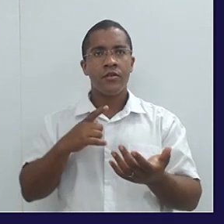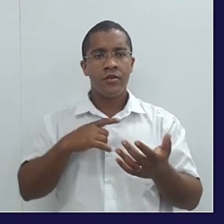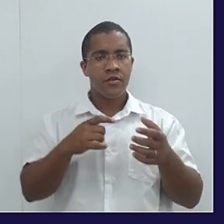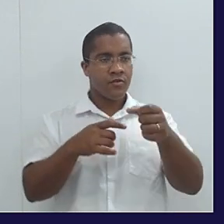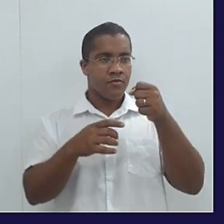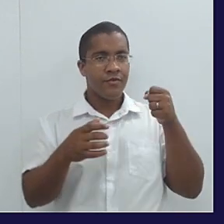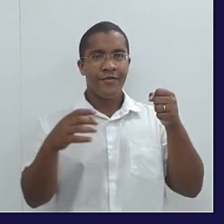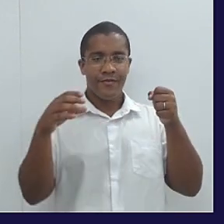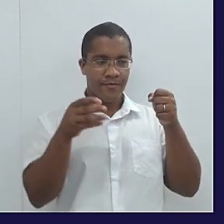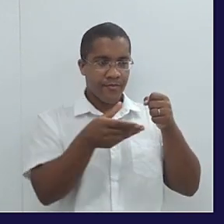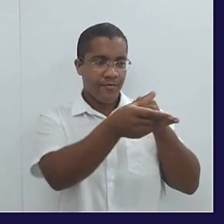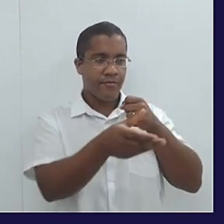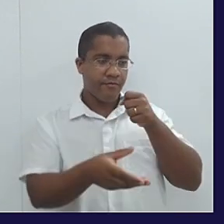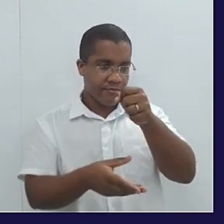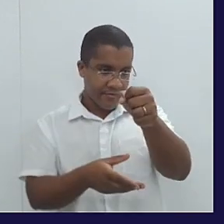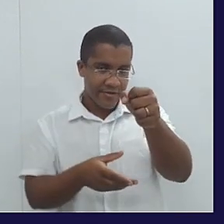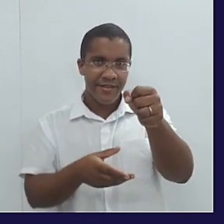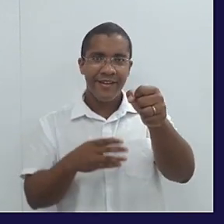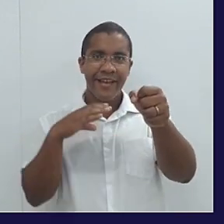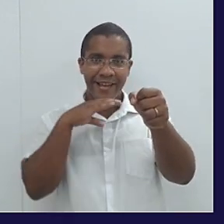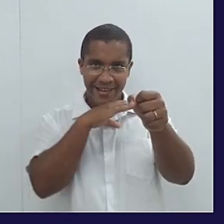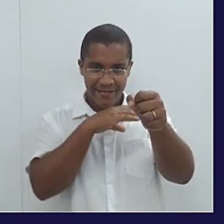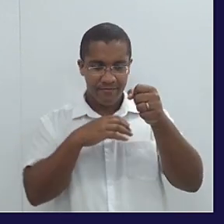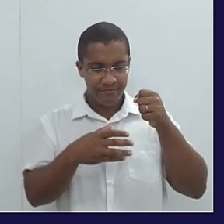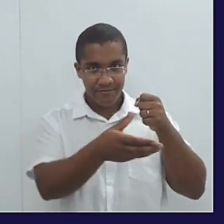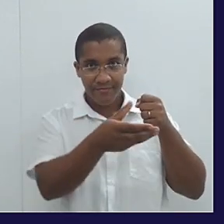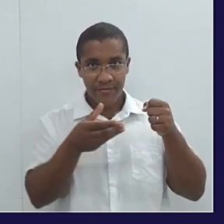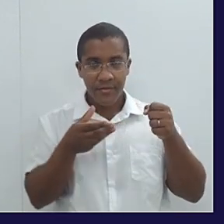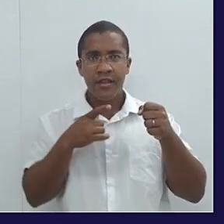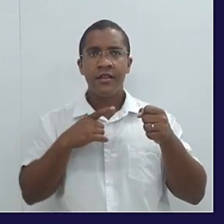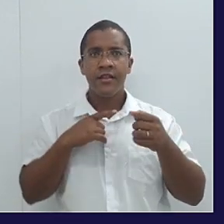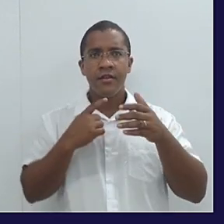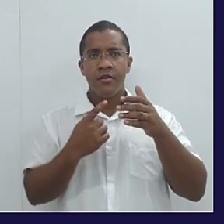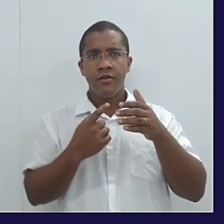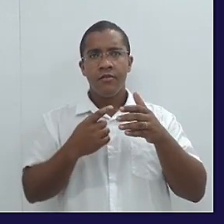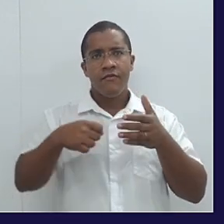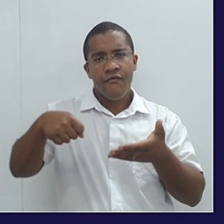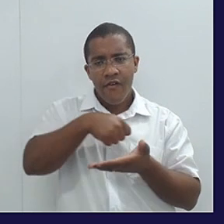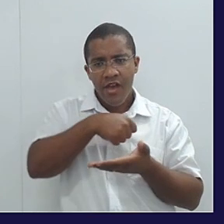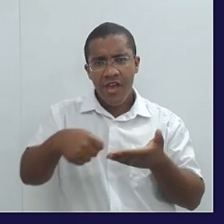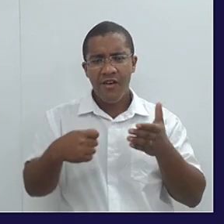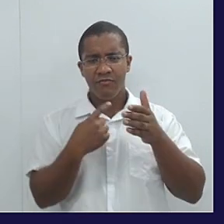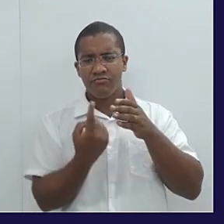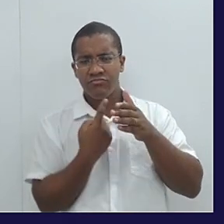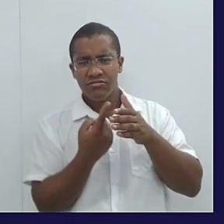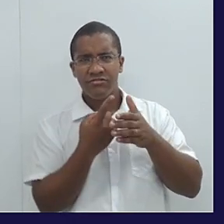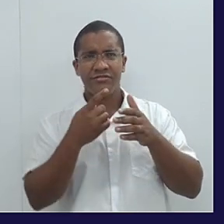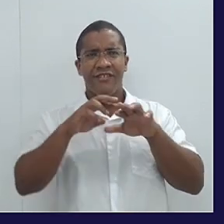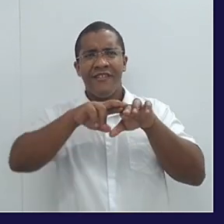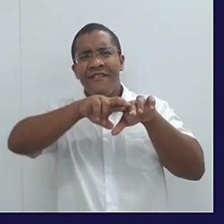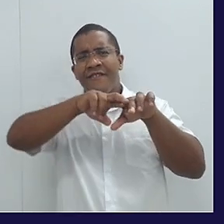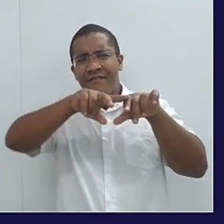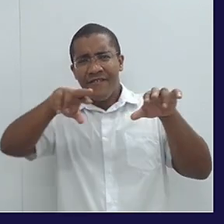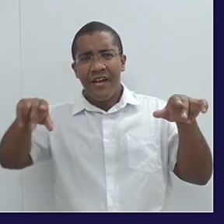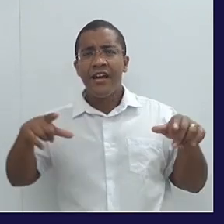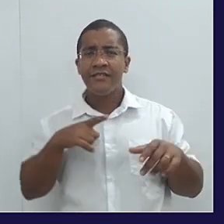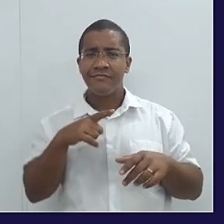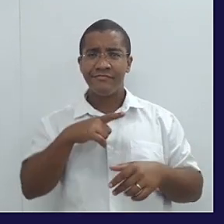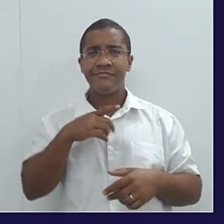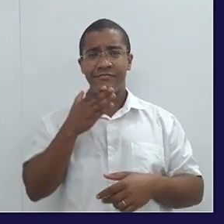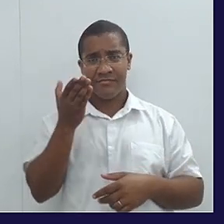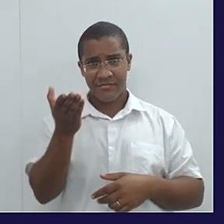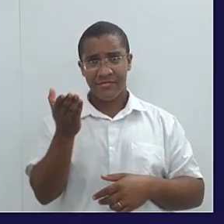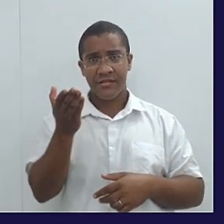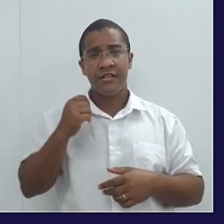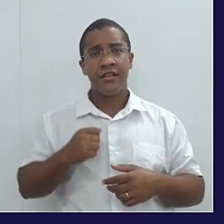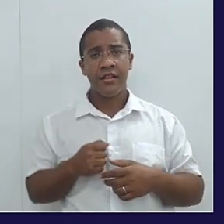o ferro de passar, eu vou ter a minha batedeira, vou ter o chuveiro elétrico, o computador, TV, a máquina de